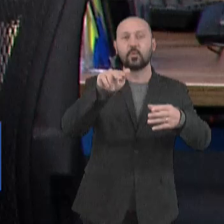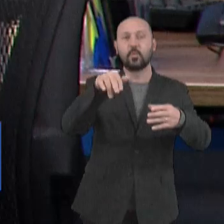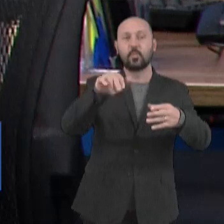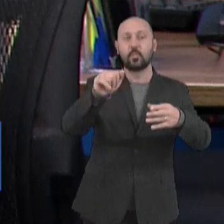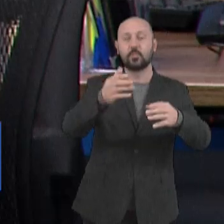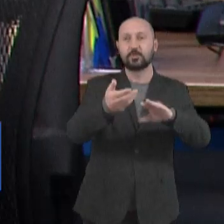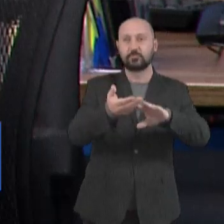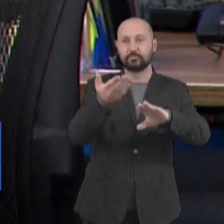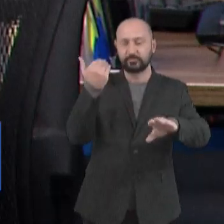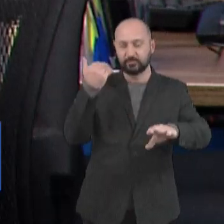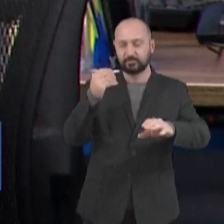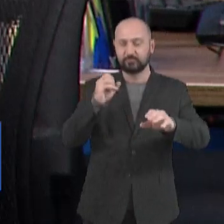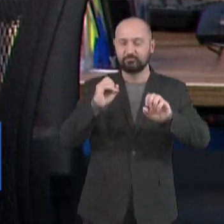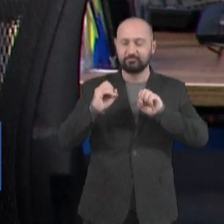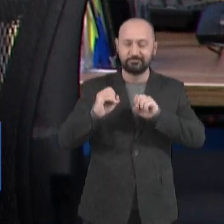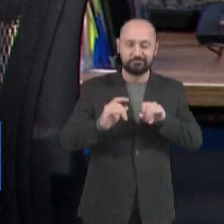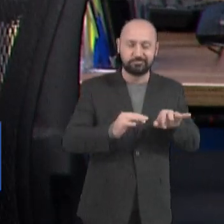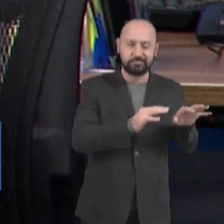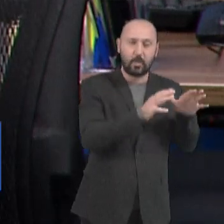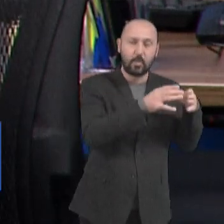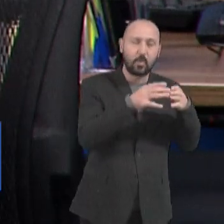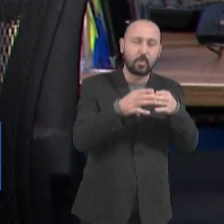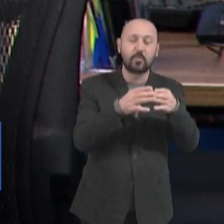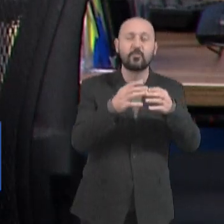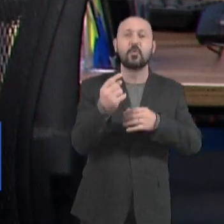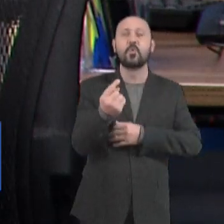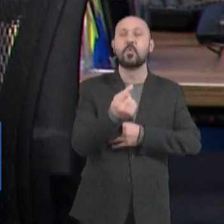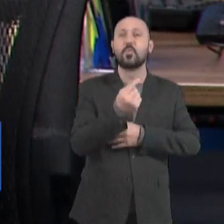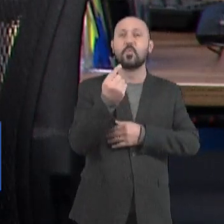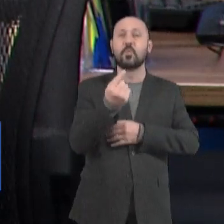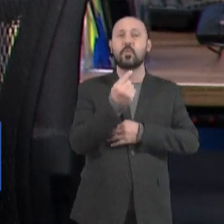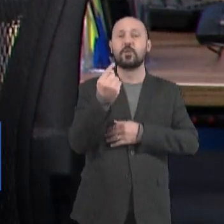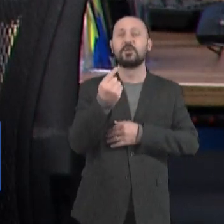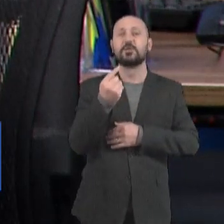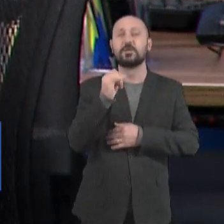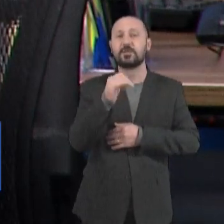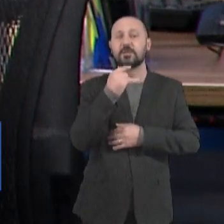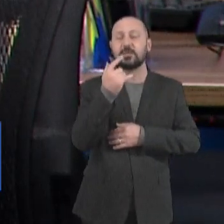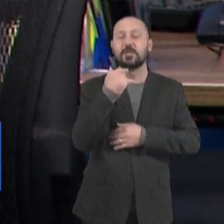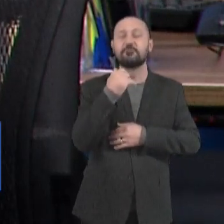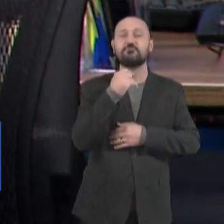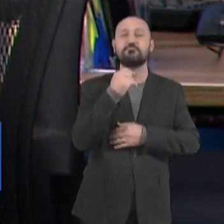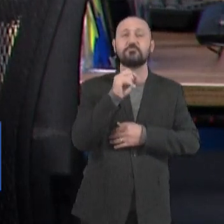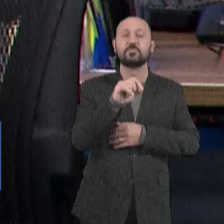da Tríplice Aliança, seu destacamento foi o único que não se